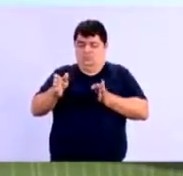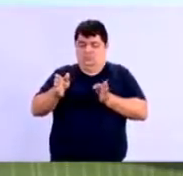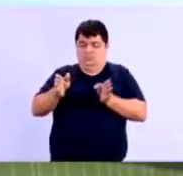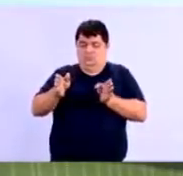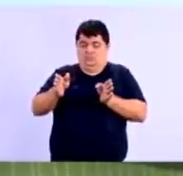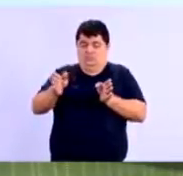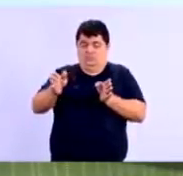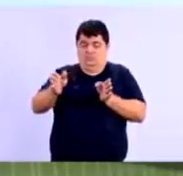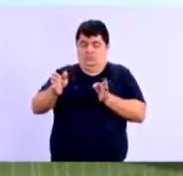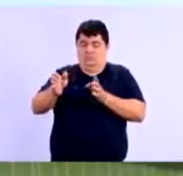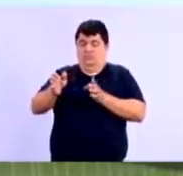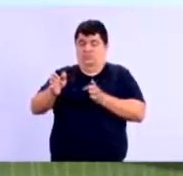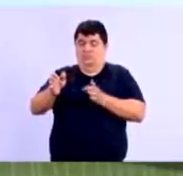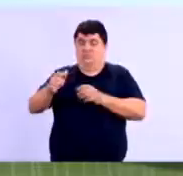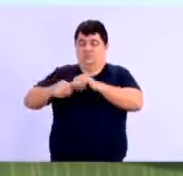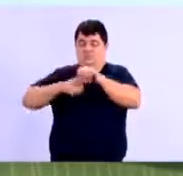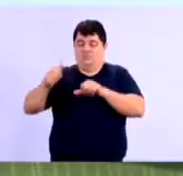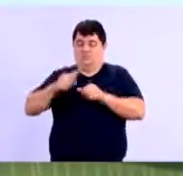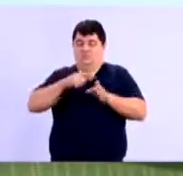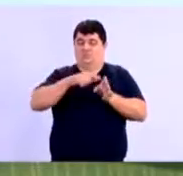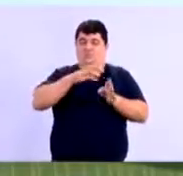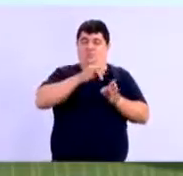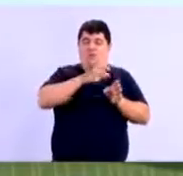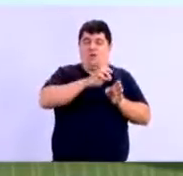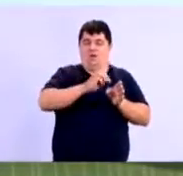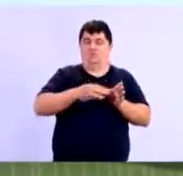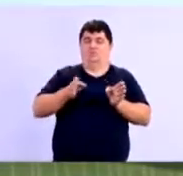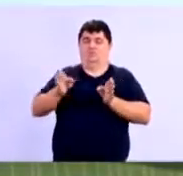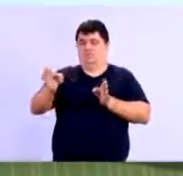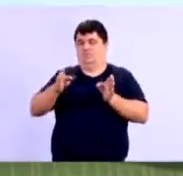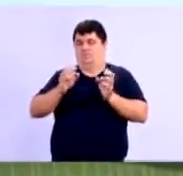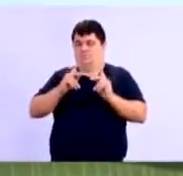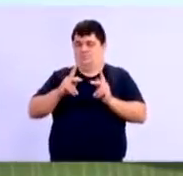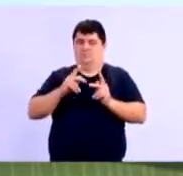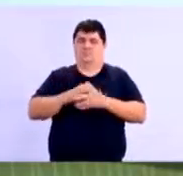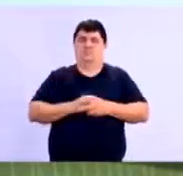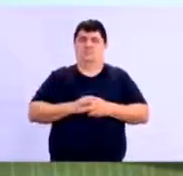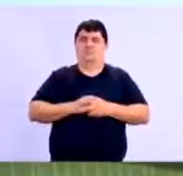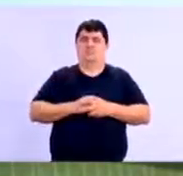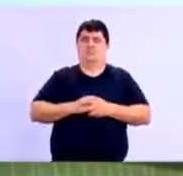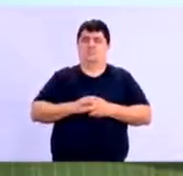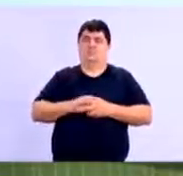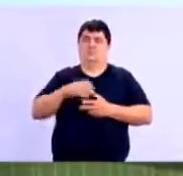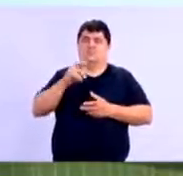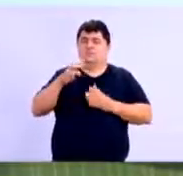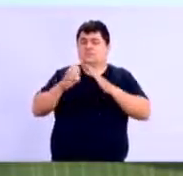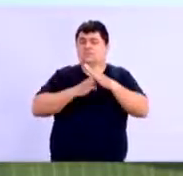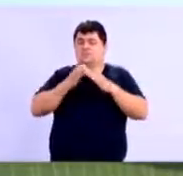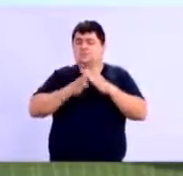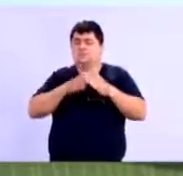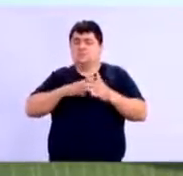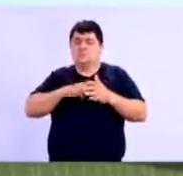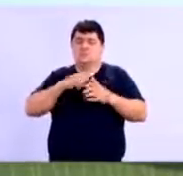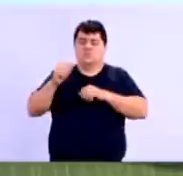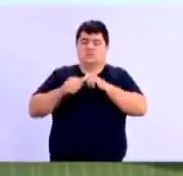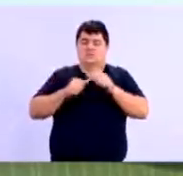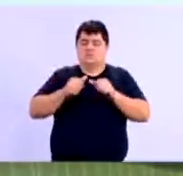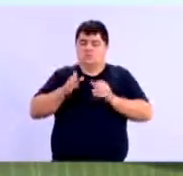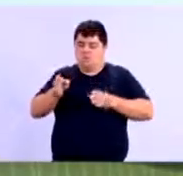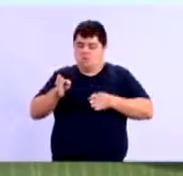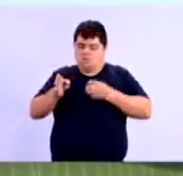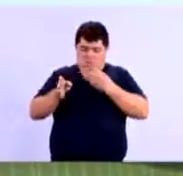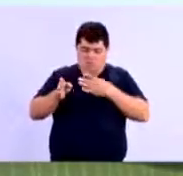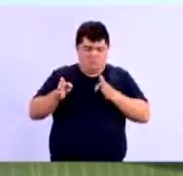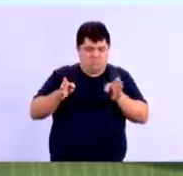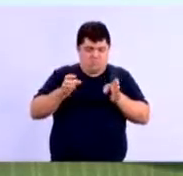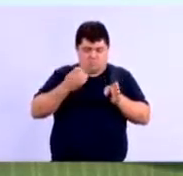muito pequena, mas ela acaba tendo resultado bom. Correto? Professor, se a empresa tiver giro, tiver margem boa, tiver uma